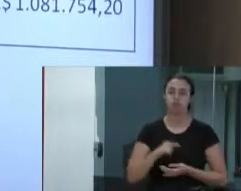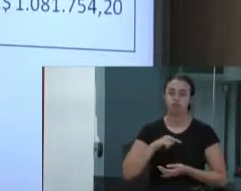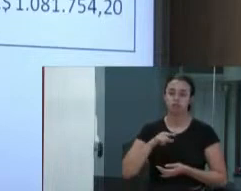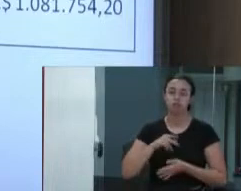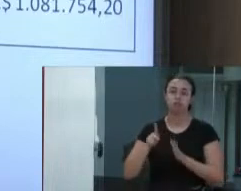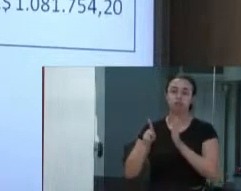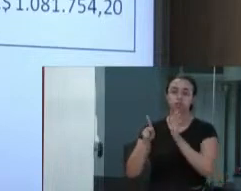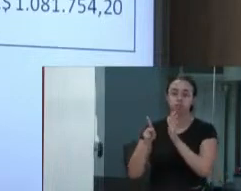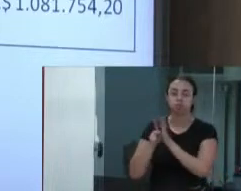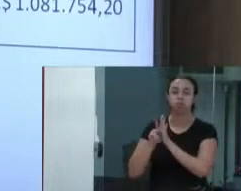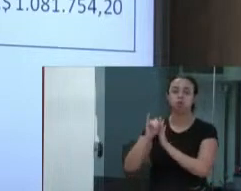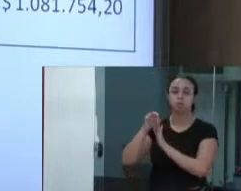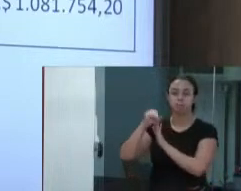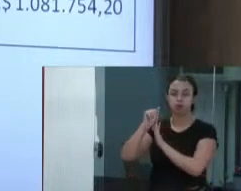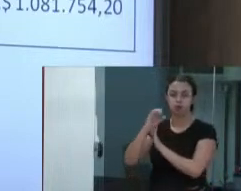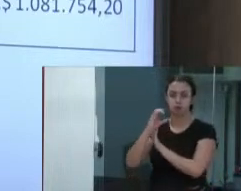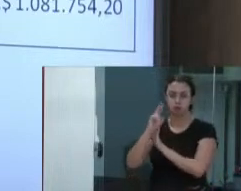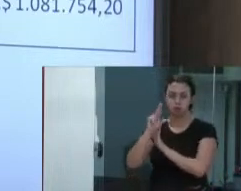Casa Santa Isabel.